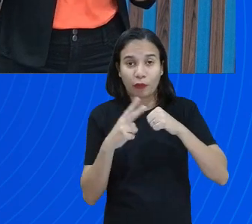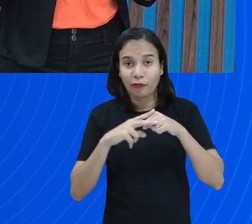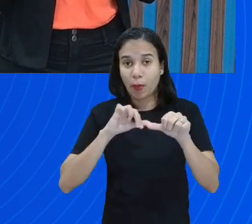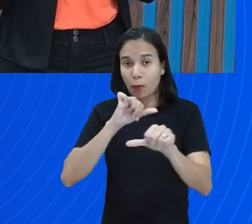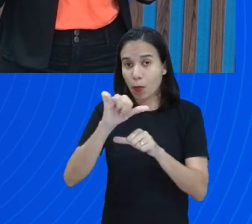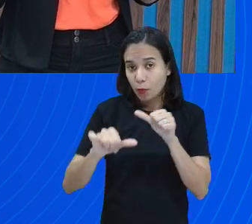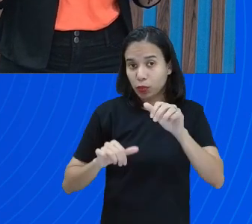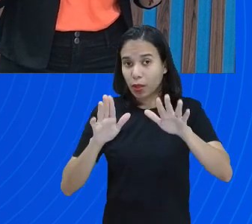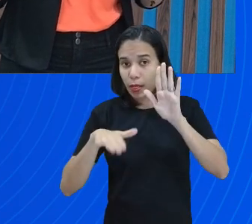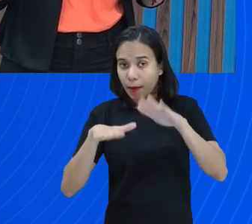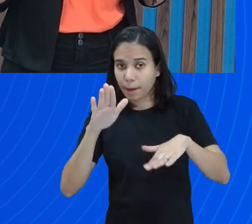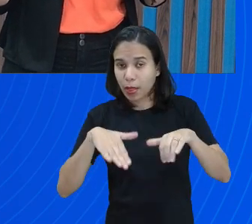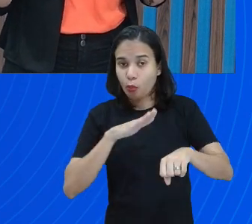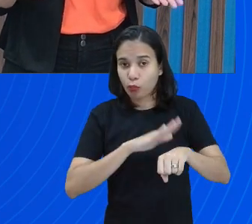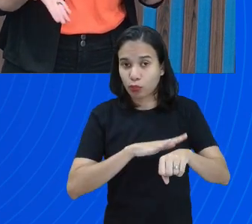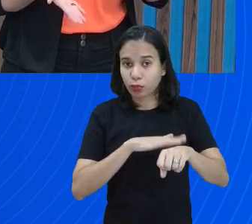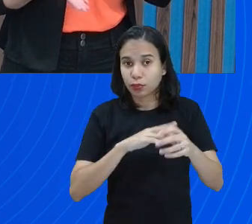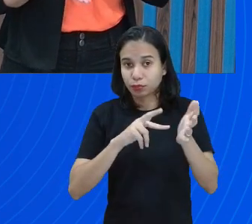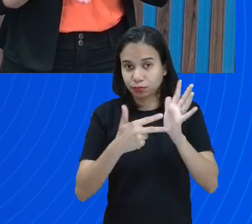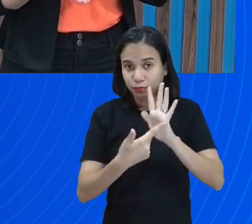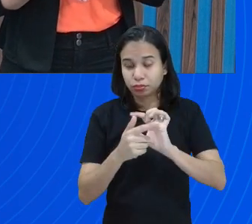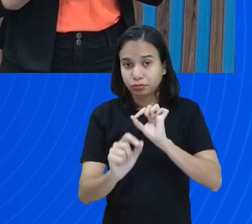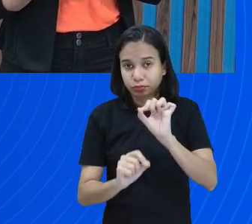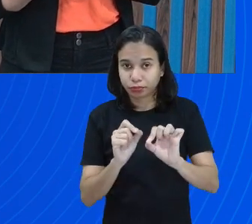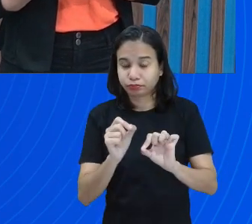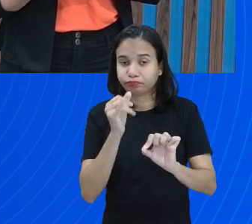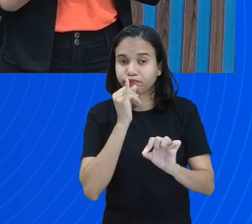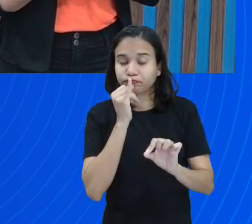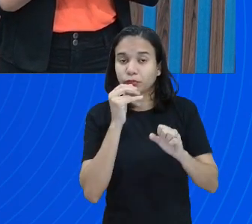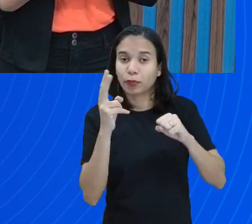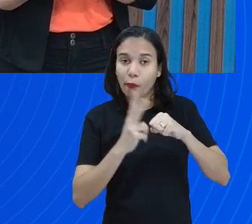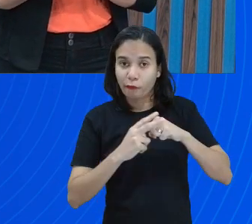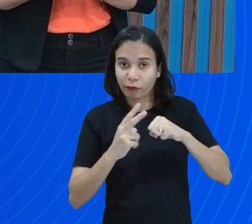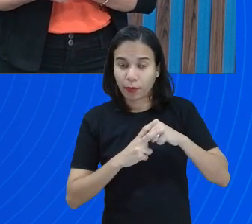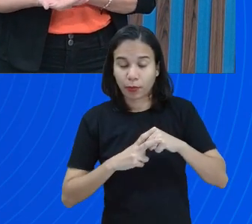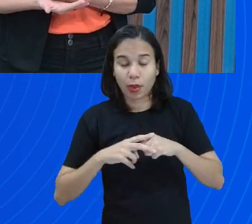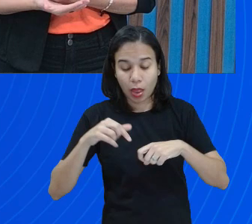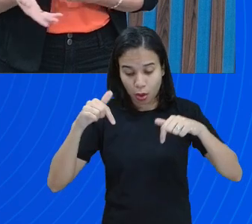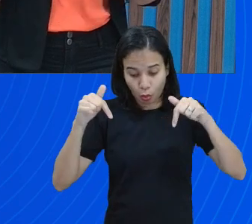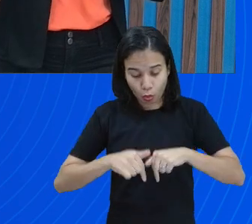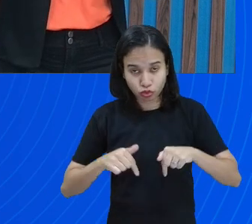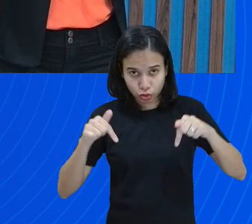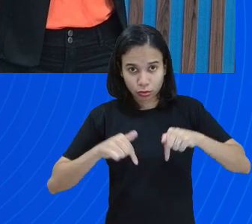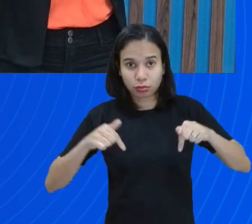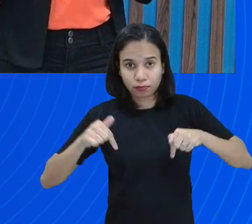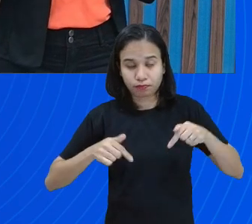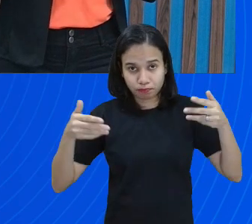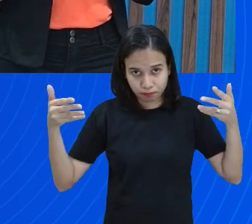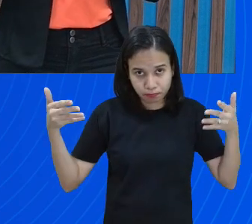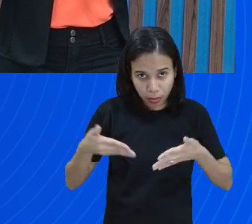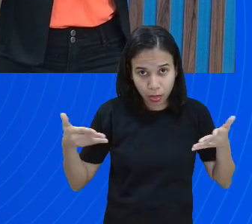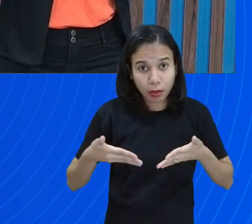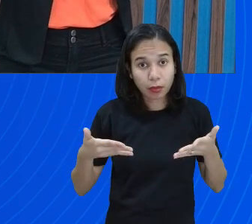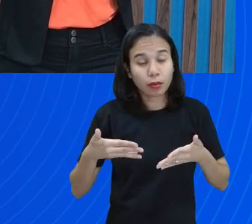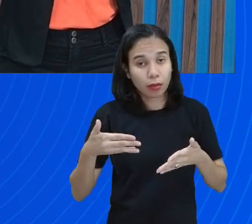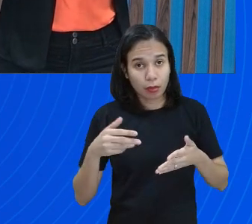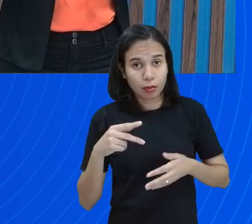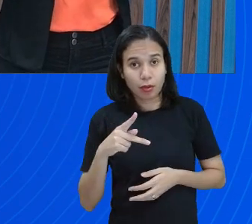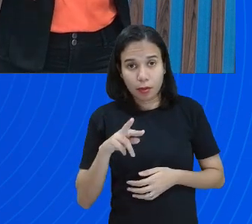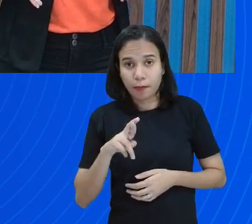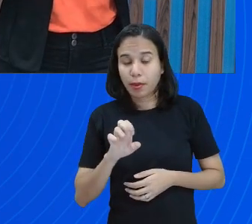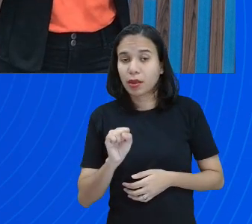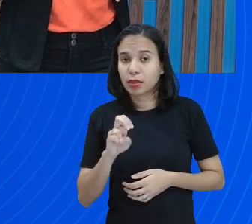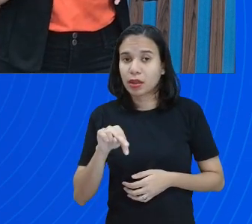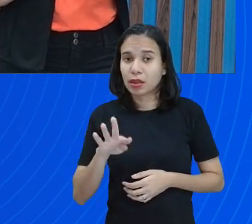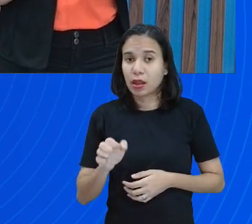em relação ao tempo, quer dizer, o verbo ele se encontra no presente, que é alguma coisa que está acontecendo agora,